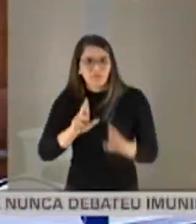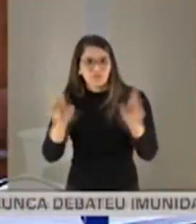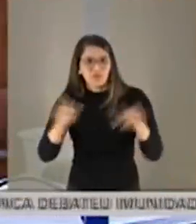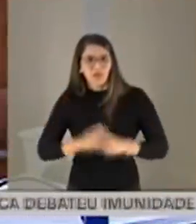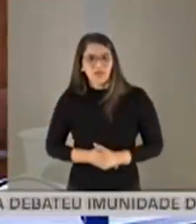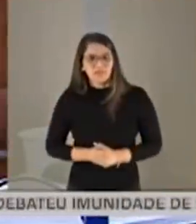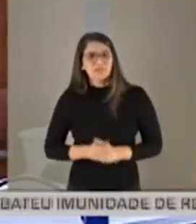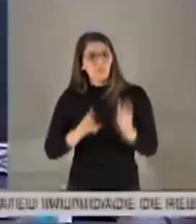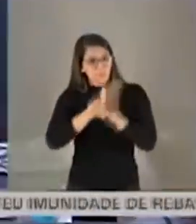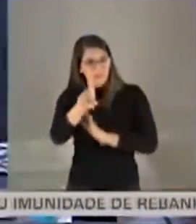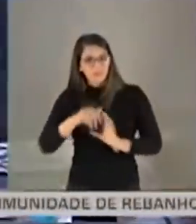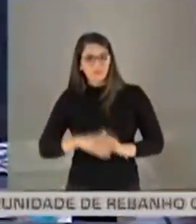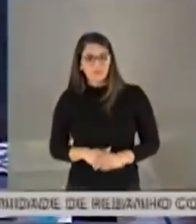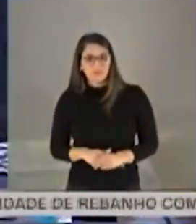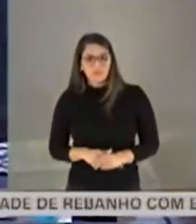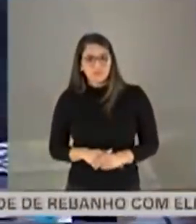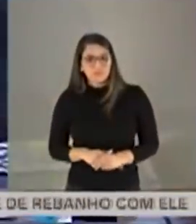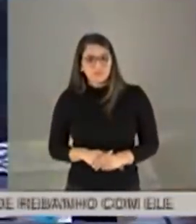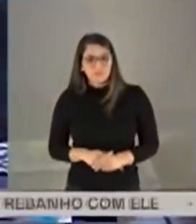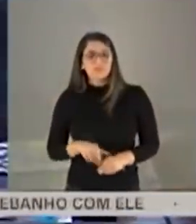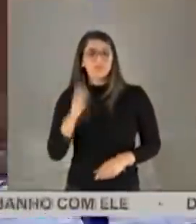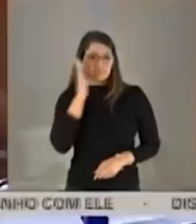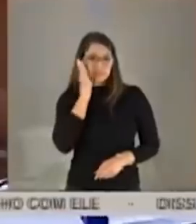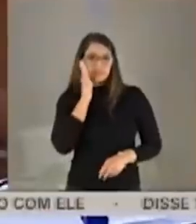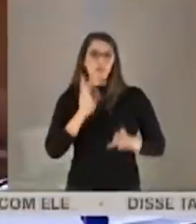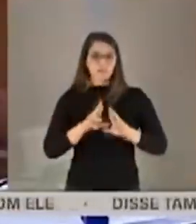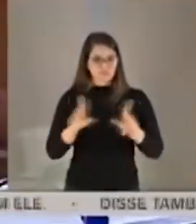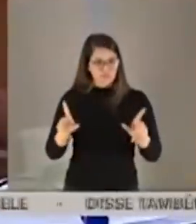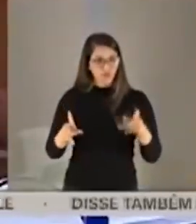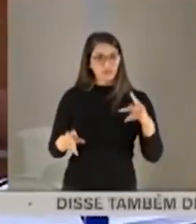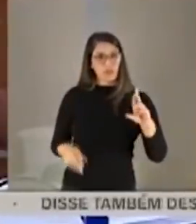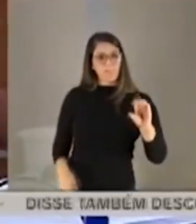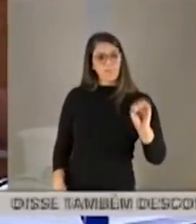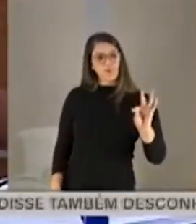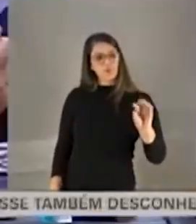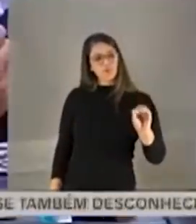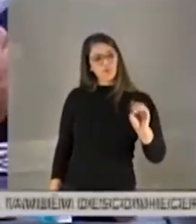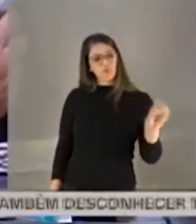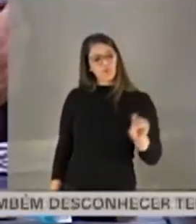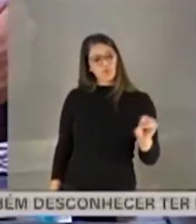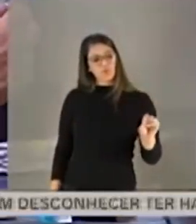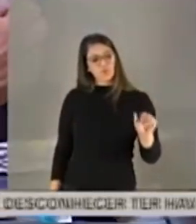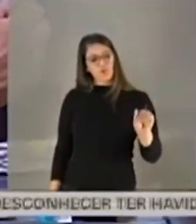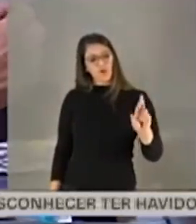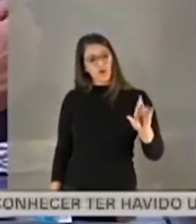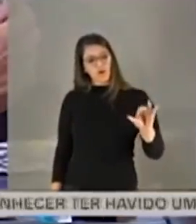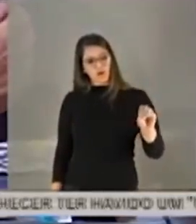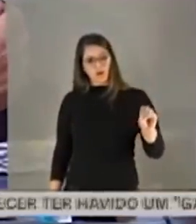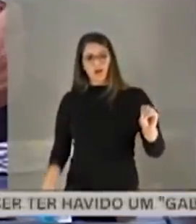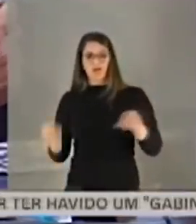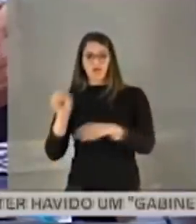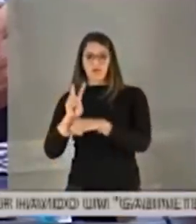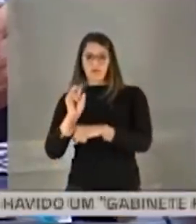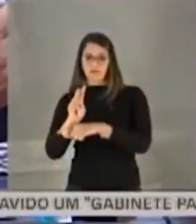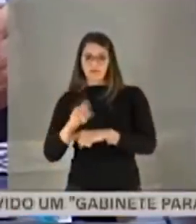Doutora Anísio, eu estou perguntando à senhora. A senhora sabe qual é a diferença entre um protozoário e um vírus? Mas essa é muito fácil mesmo. Faça outra mais